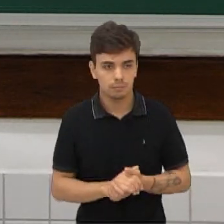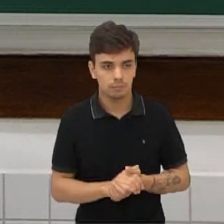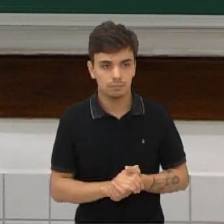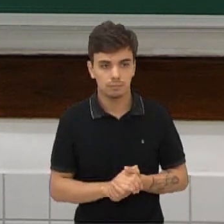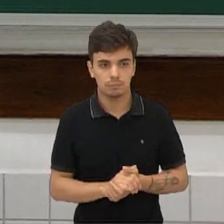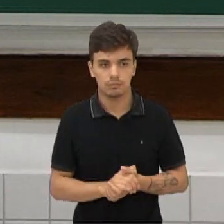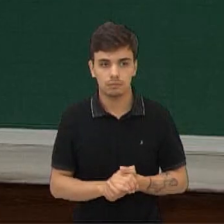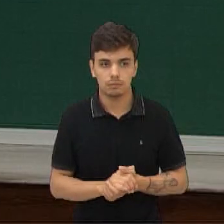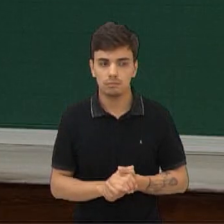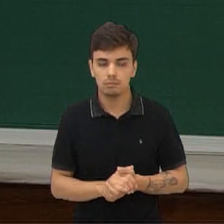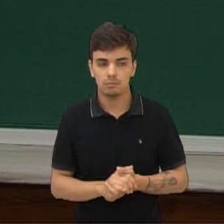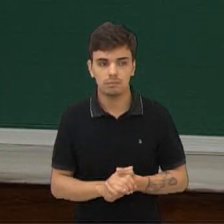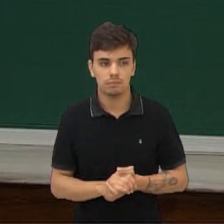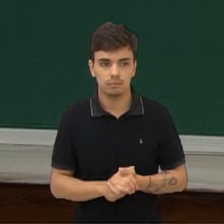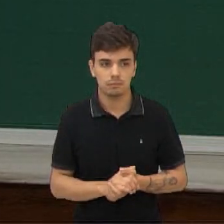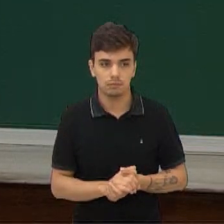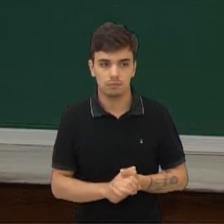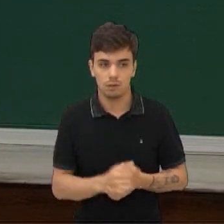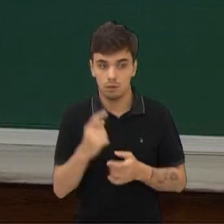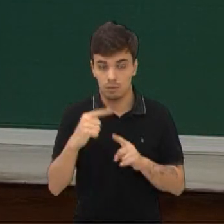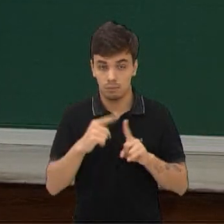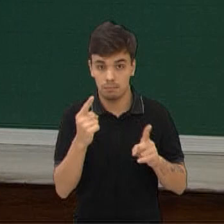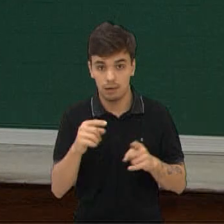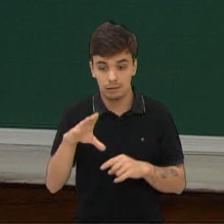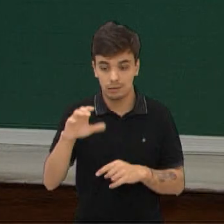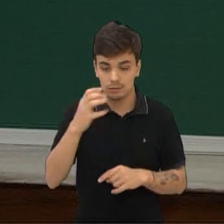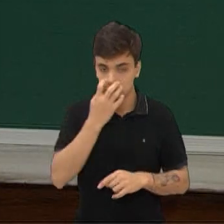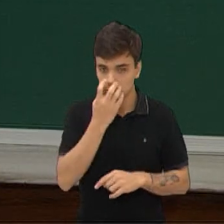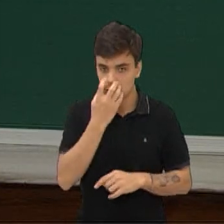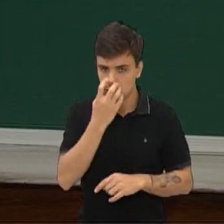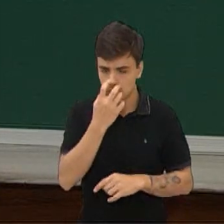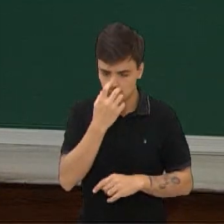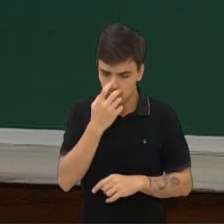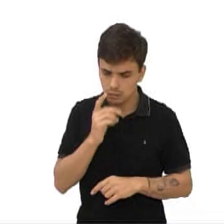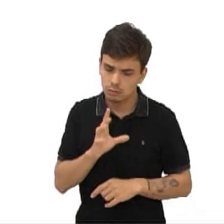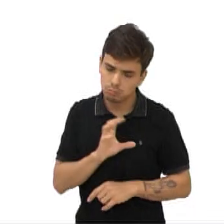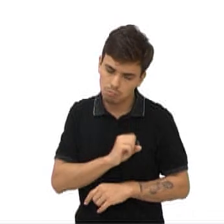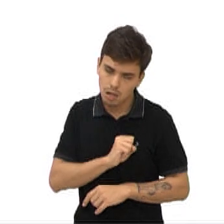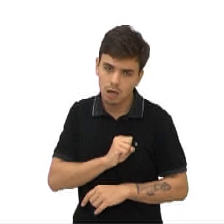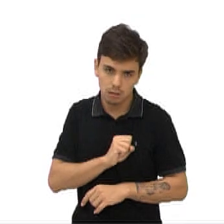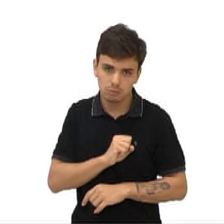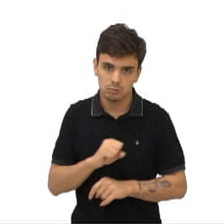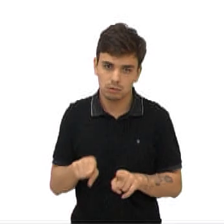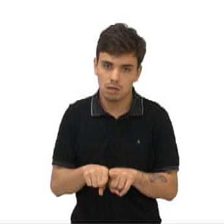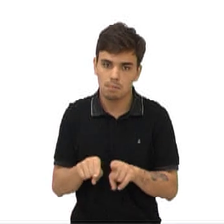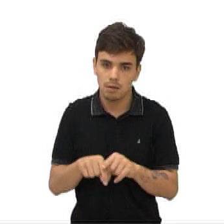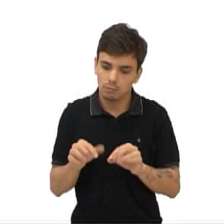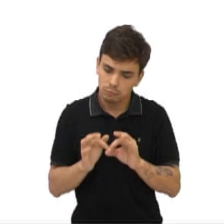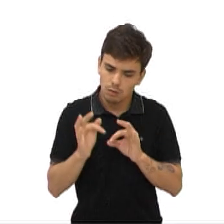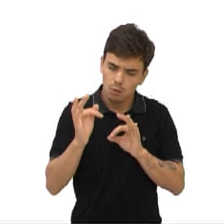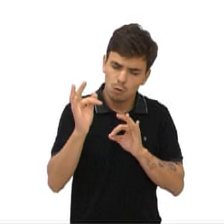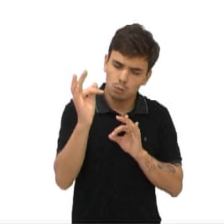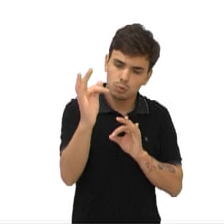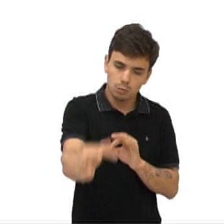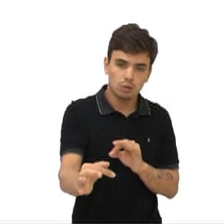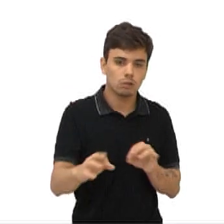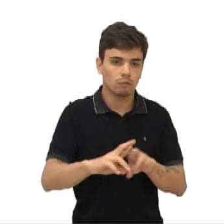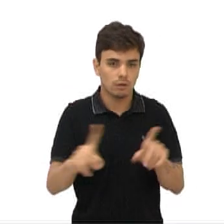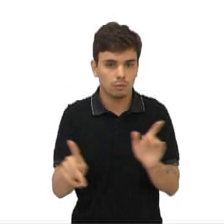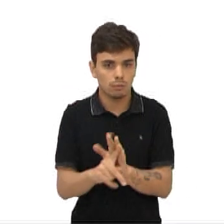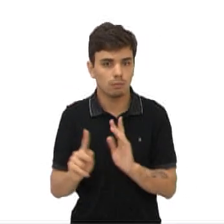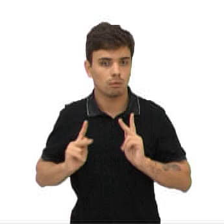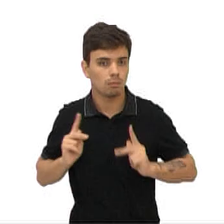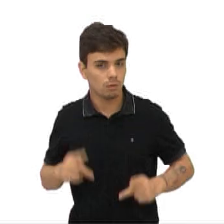ali? Mas cães, mesmo os mais amados, avançam no tempo com passos mais largos que seus